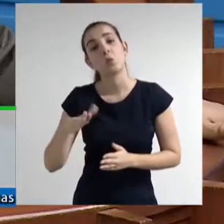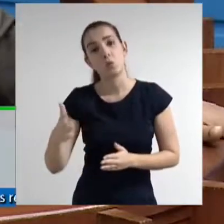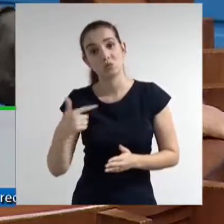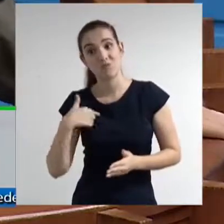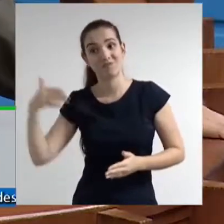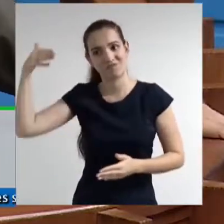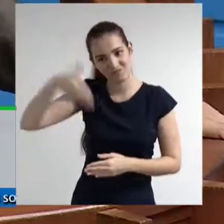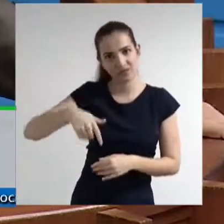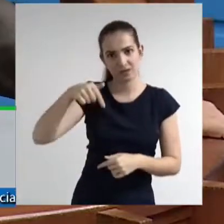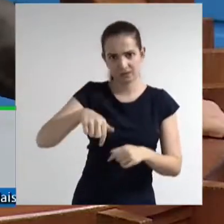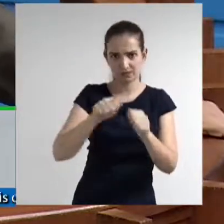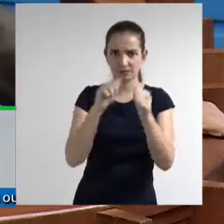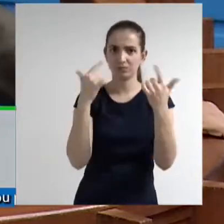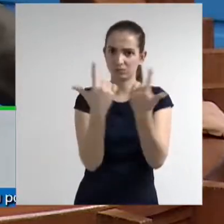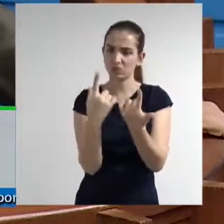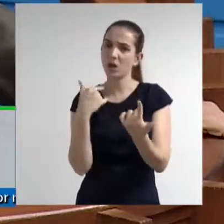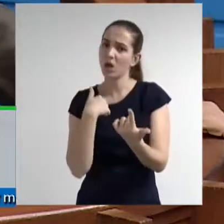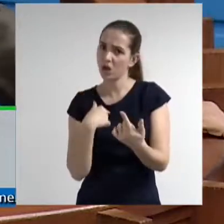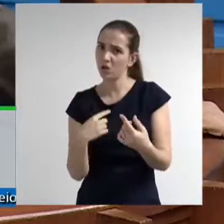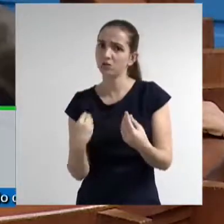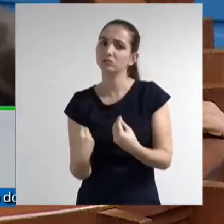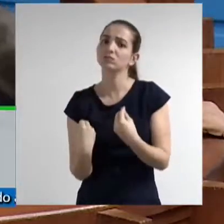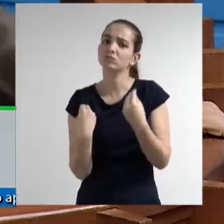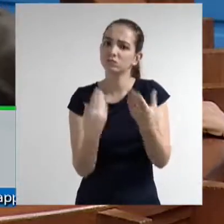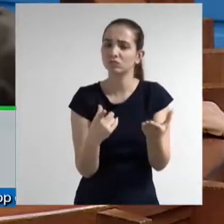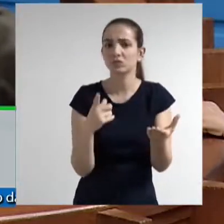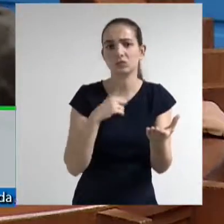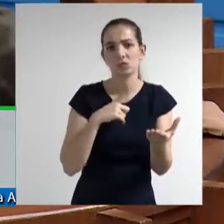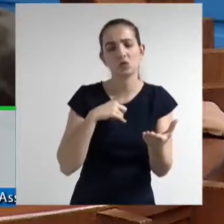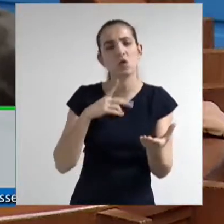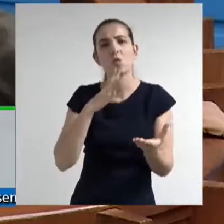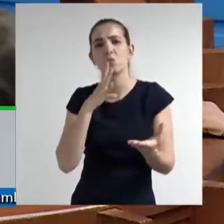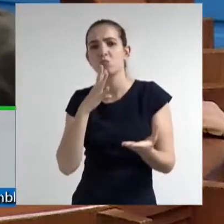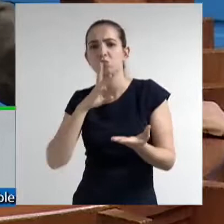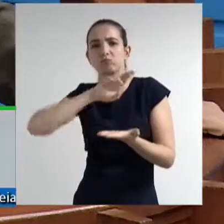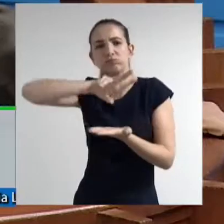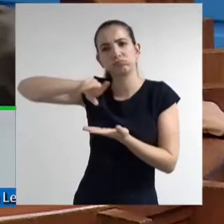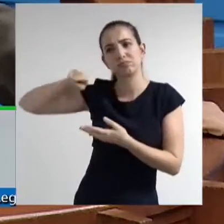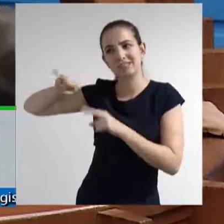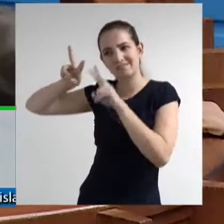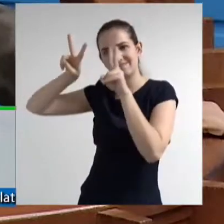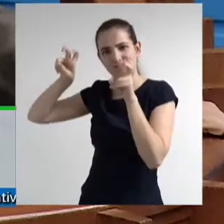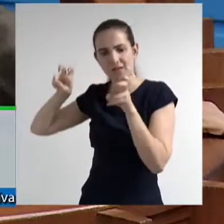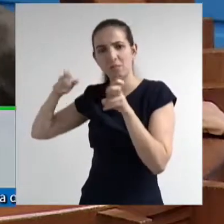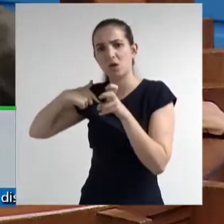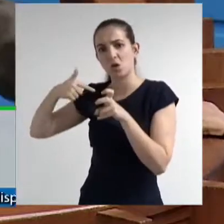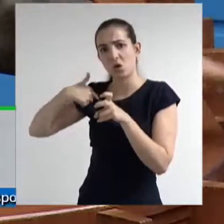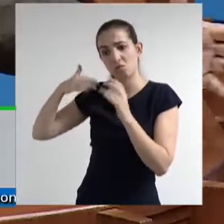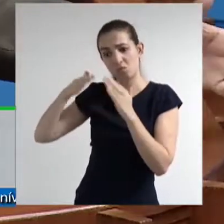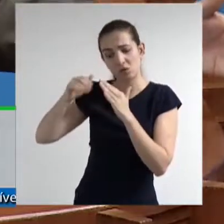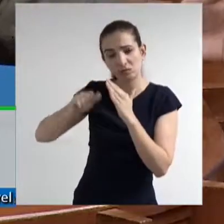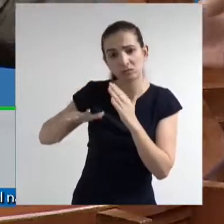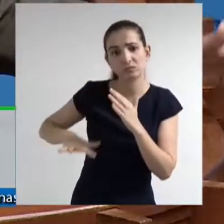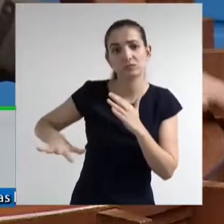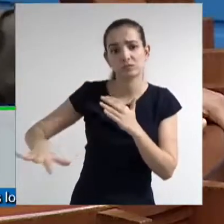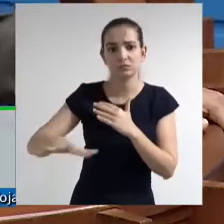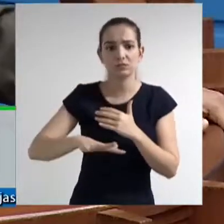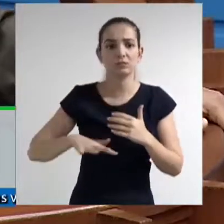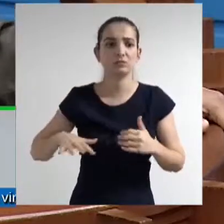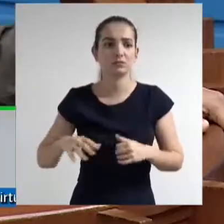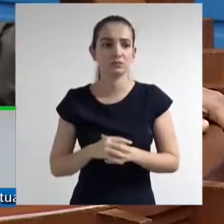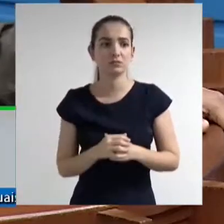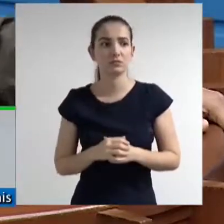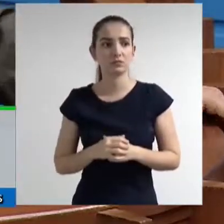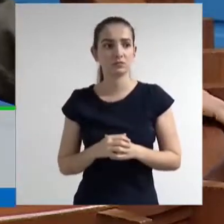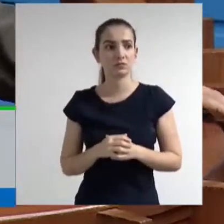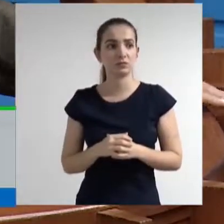Assembleia Legislativa, eu trouxe, logicamente, todo o acúmulo e o conhecimento sobre essa matéria. Eu sou da região, eu conheço